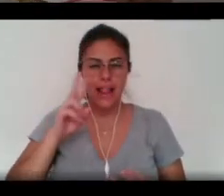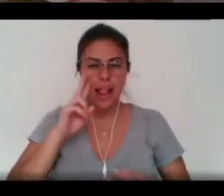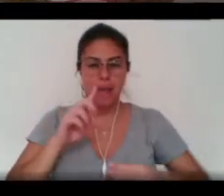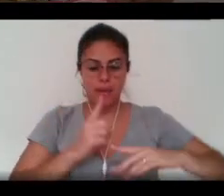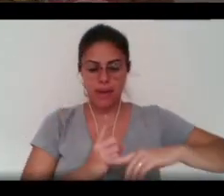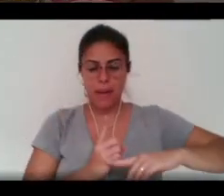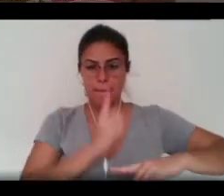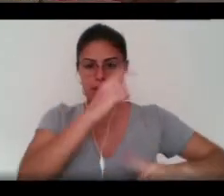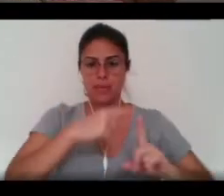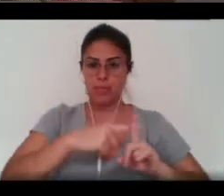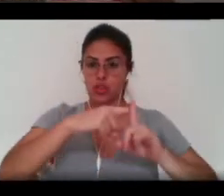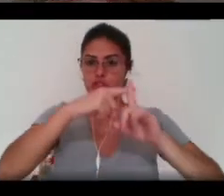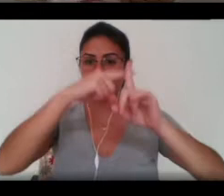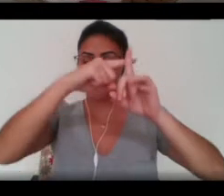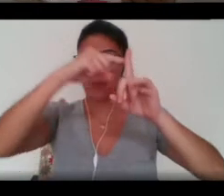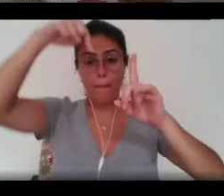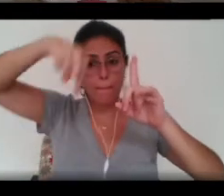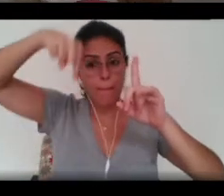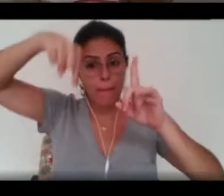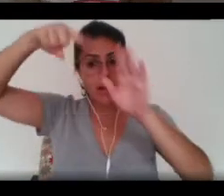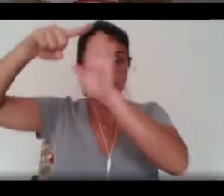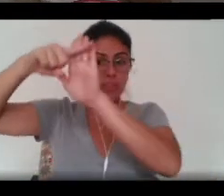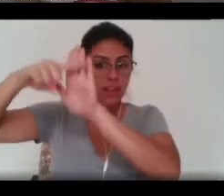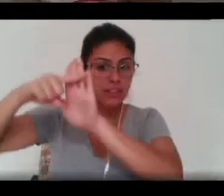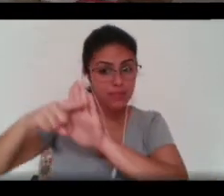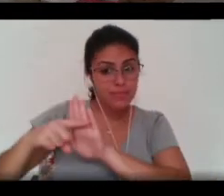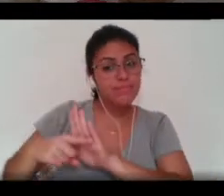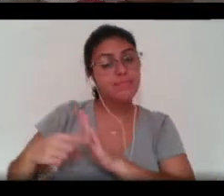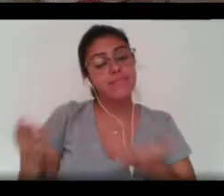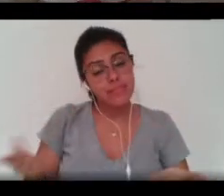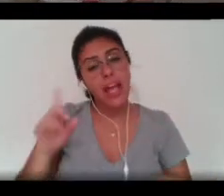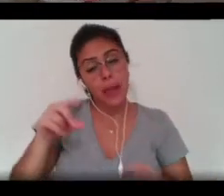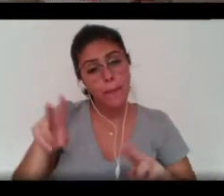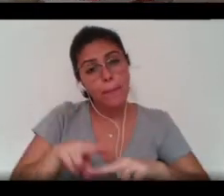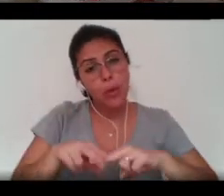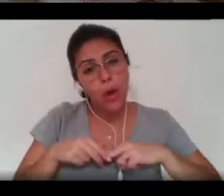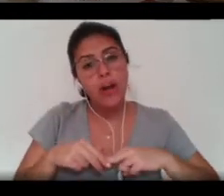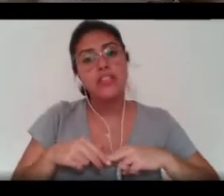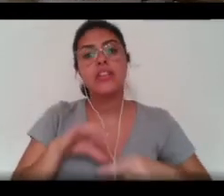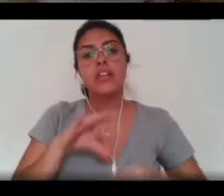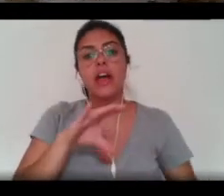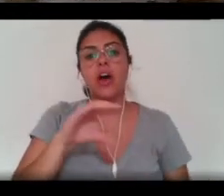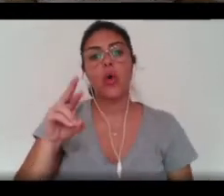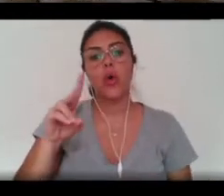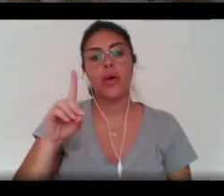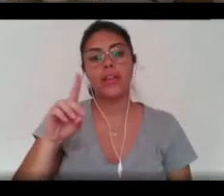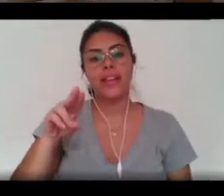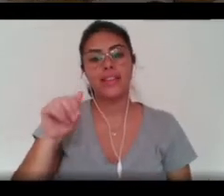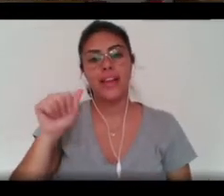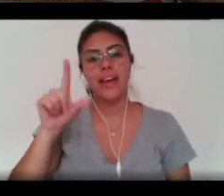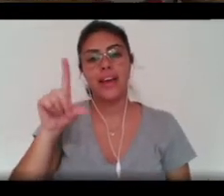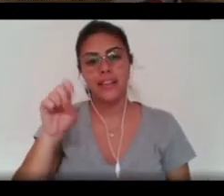do eixo de coordenadas que eu escolhi como positivo, tá?